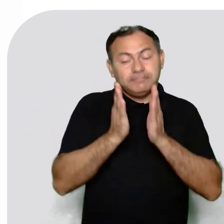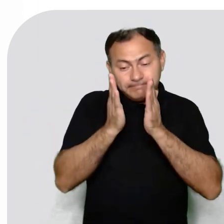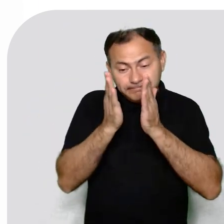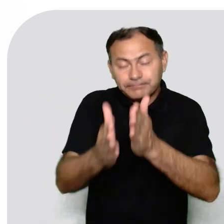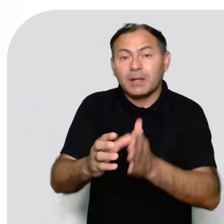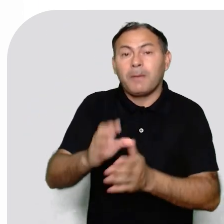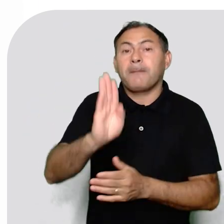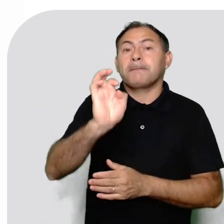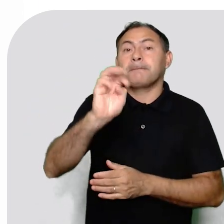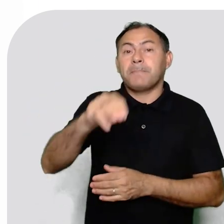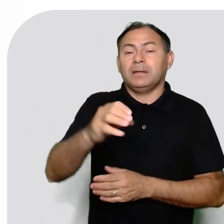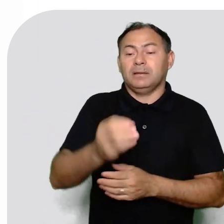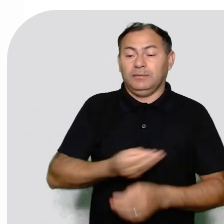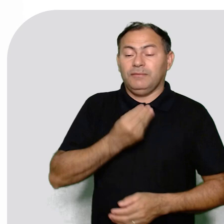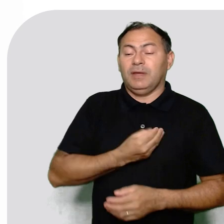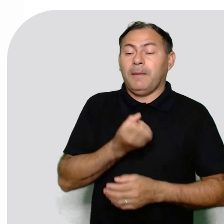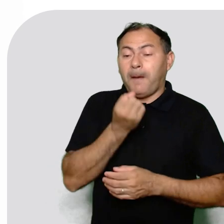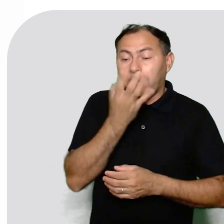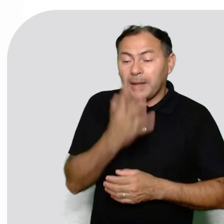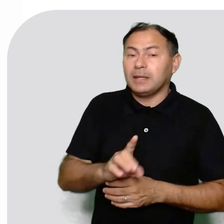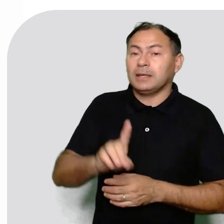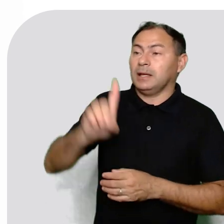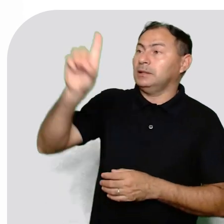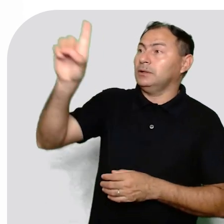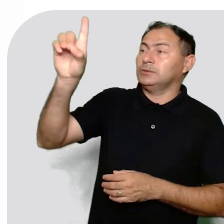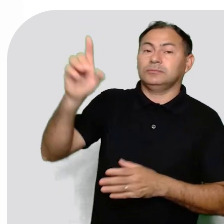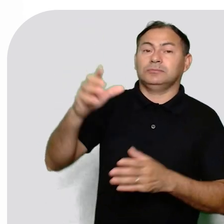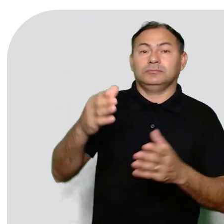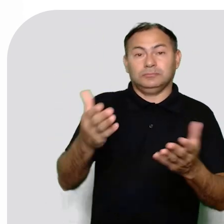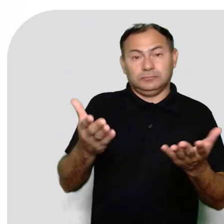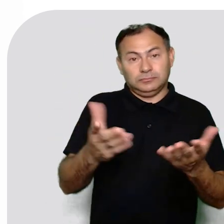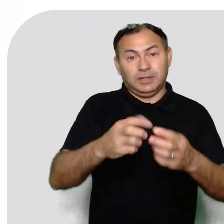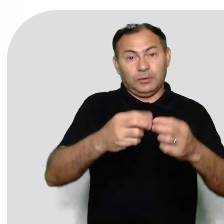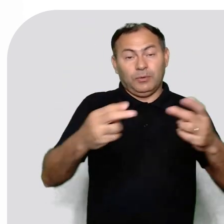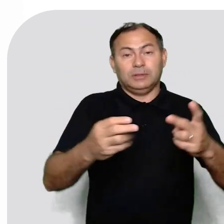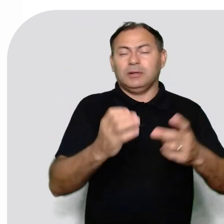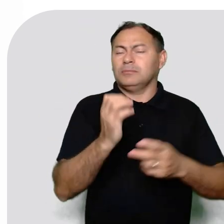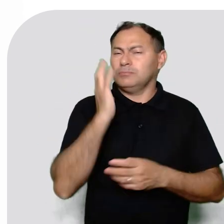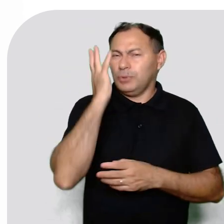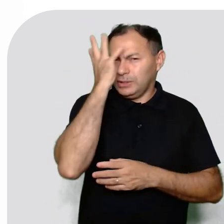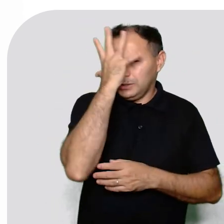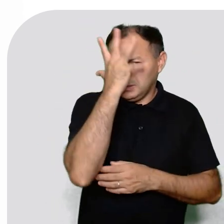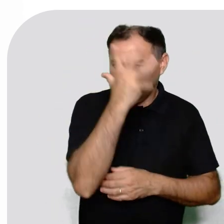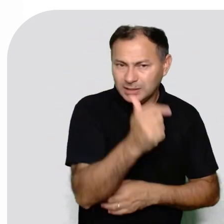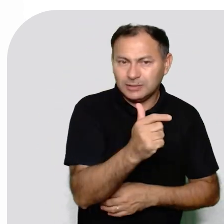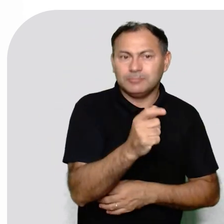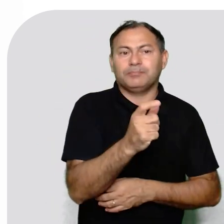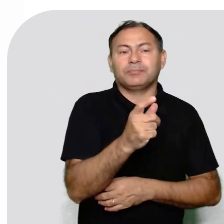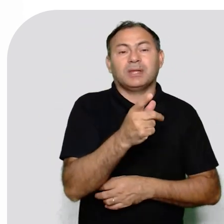bem, ele tende para Deus. E isso é uma coisa belíssima de